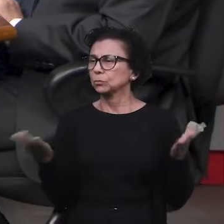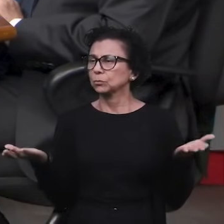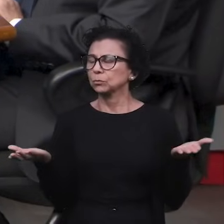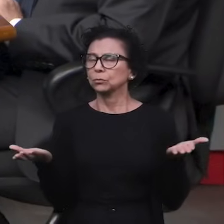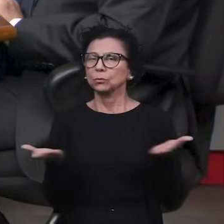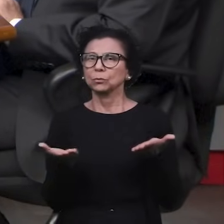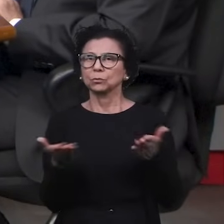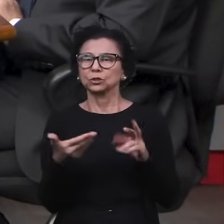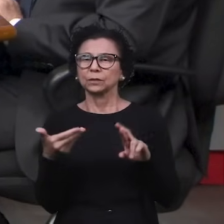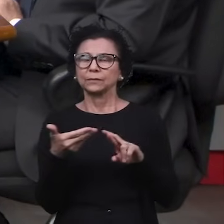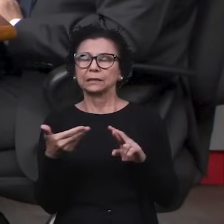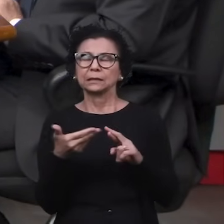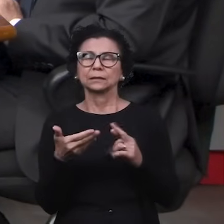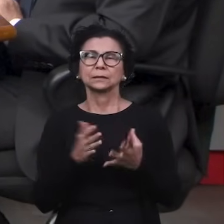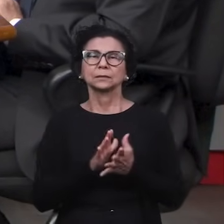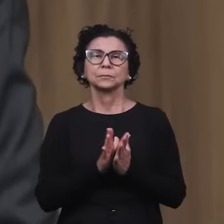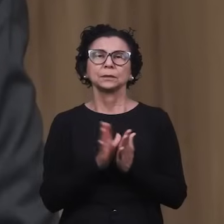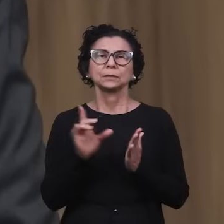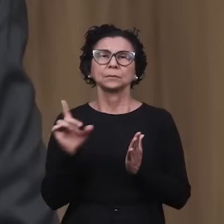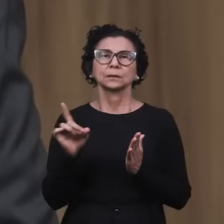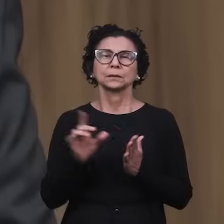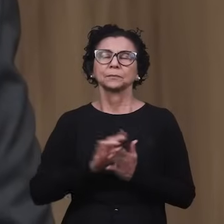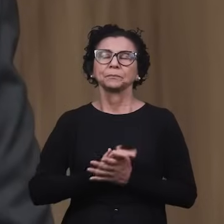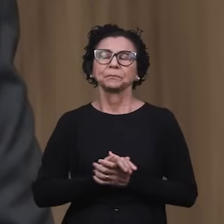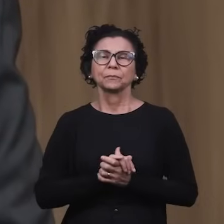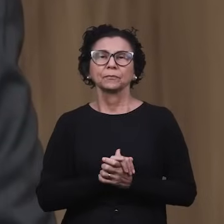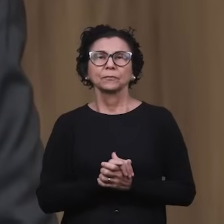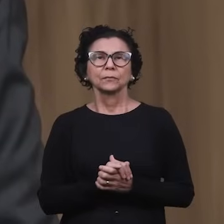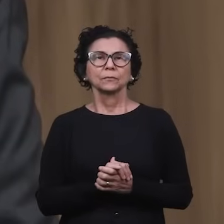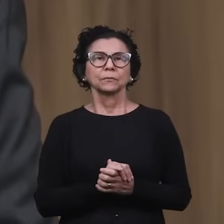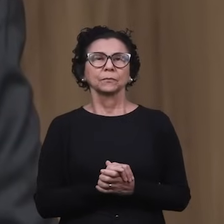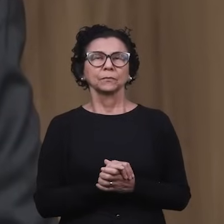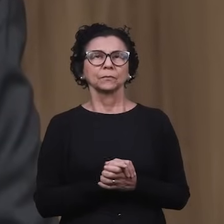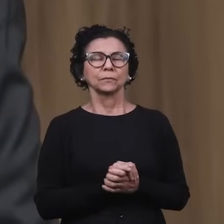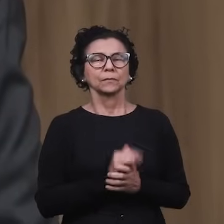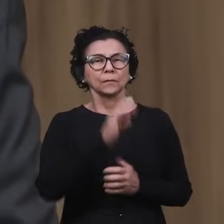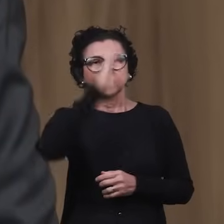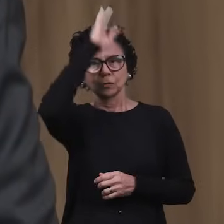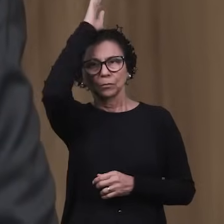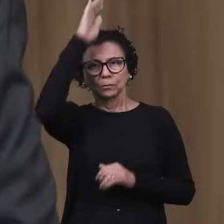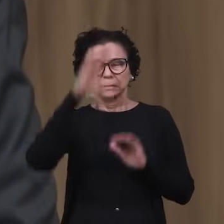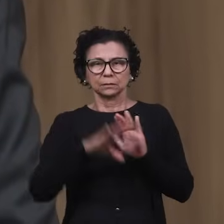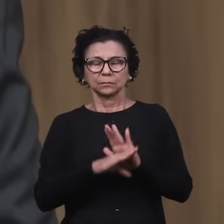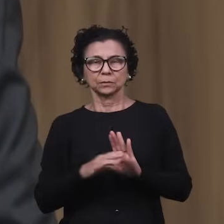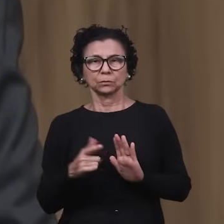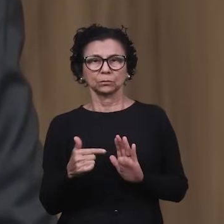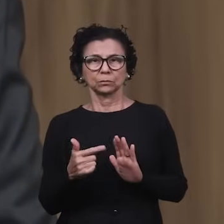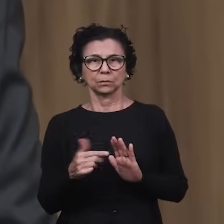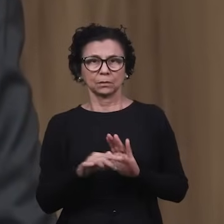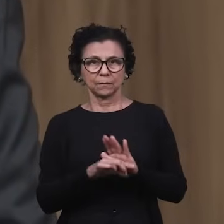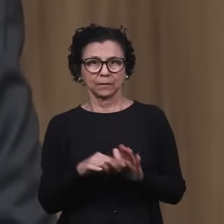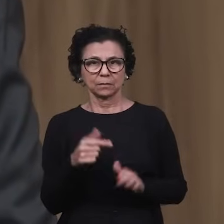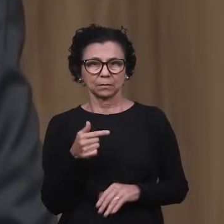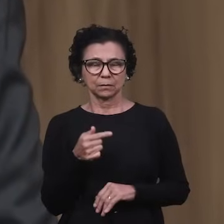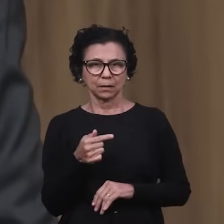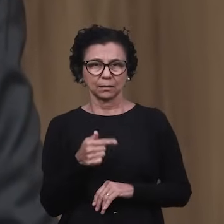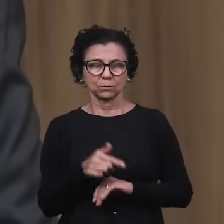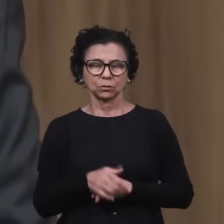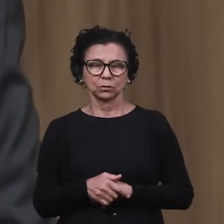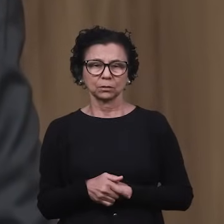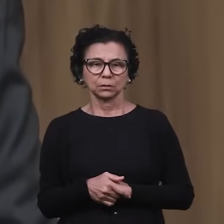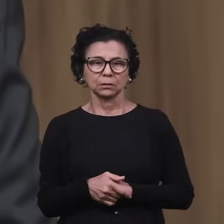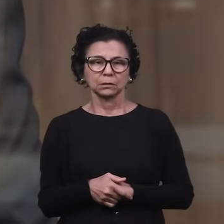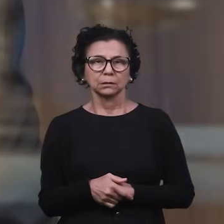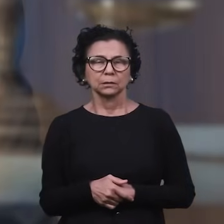base bíblica hoje. O texto como base é Romanos capítulo 12, no verso 7, e